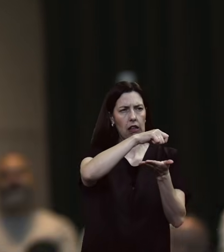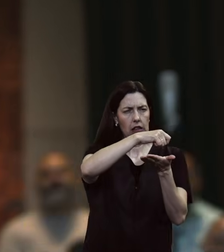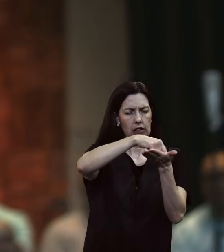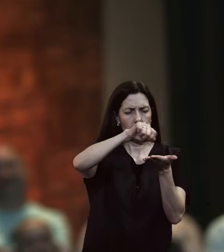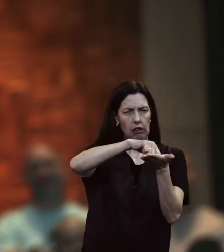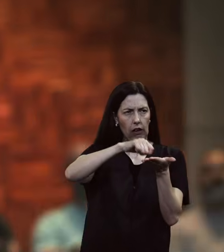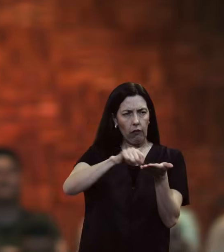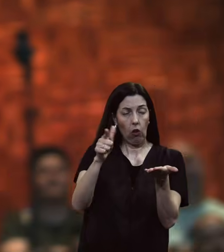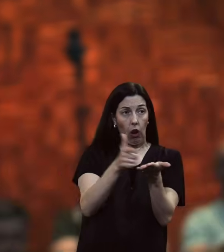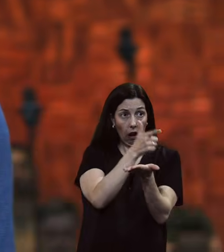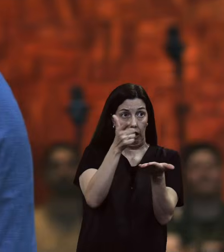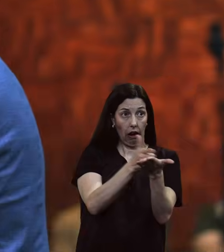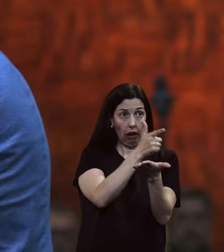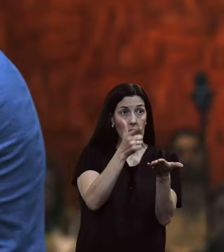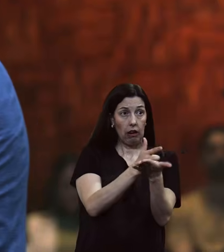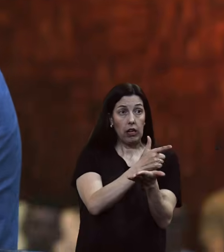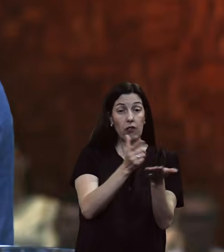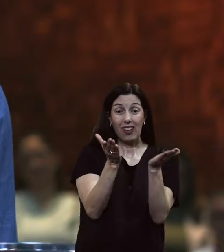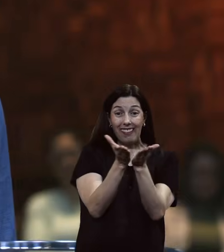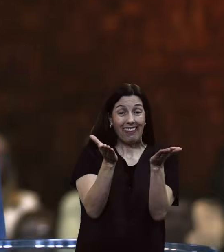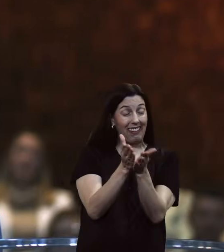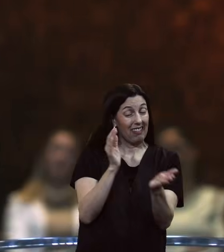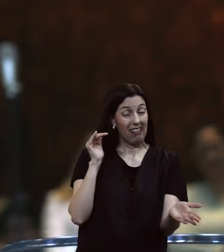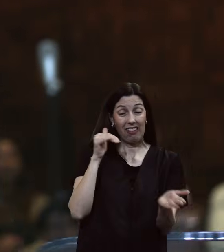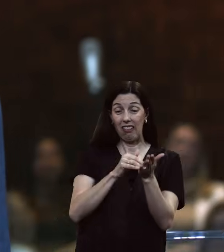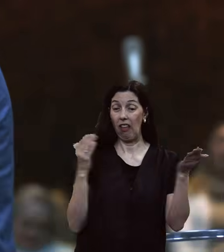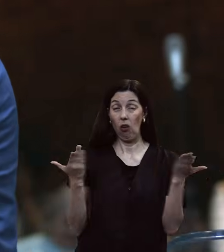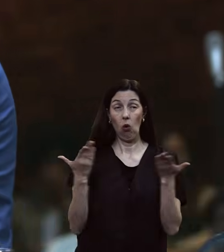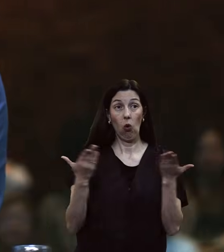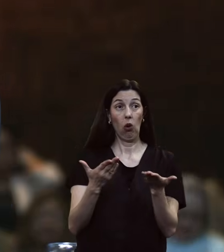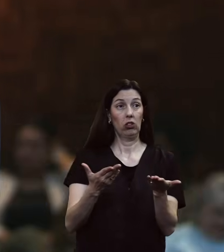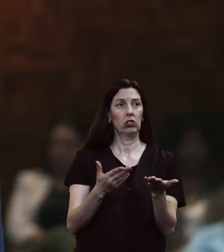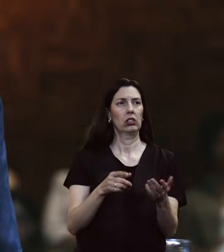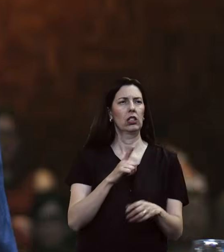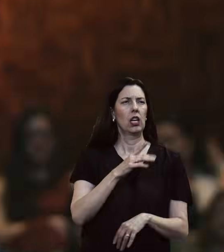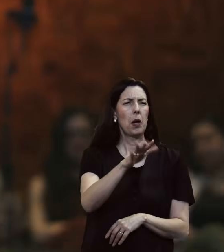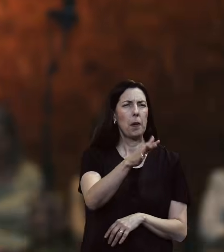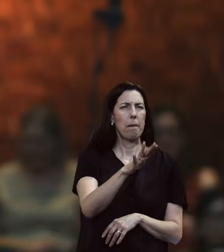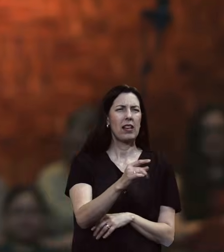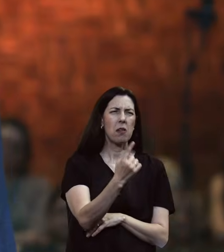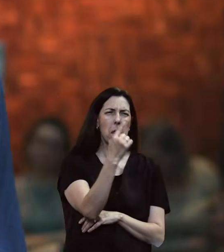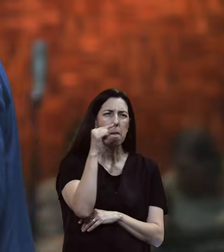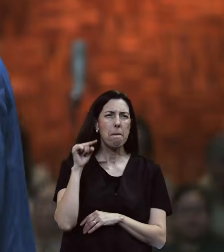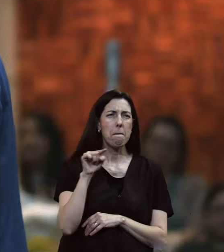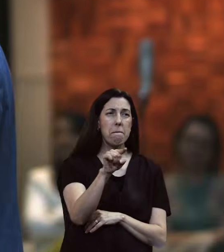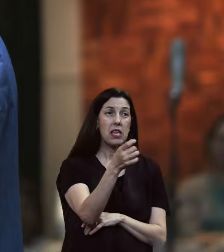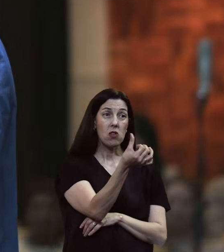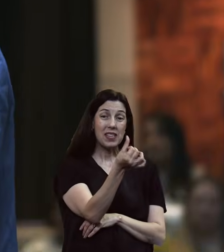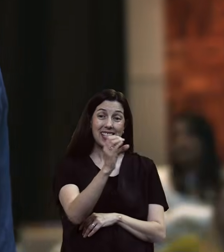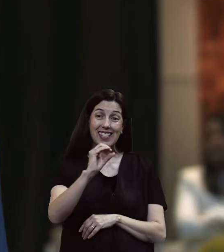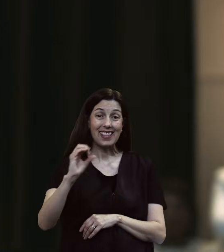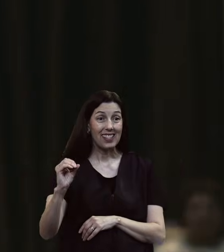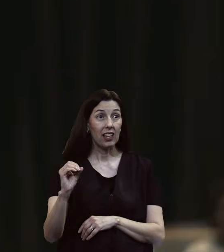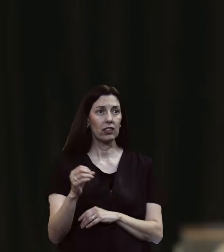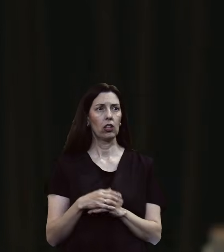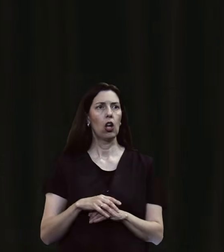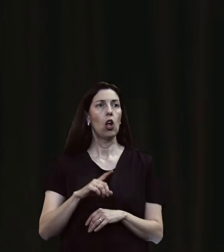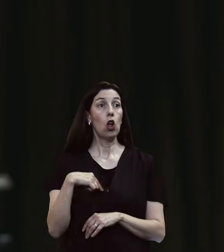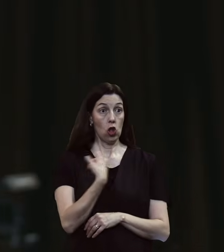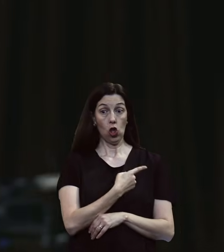um best-seller cristão até hoje. Foi escrito em meados de 1600. Nós estamos